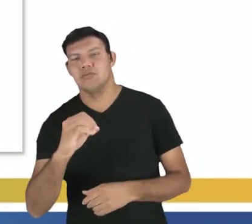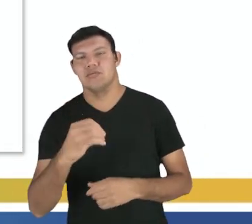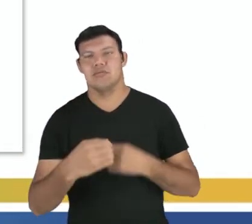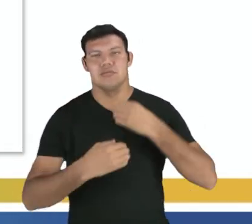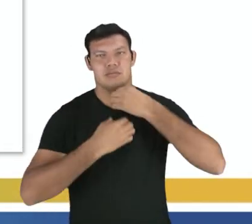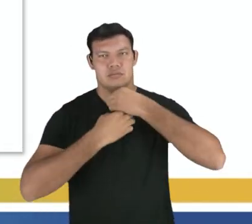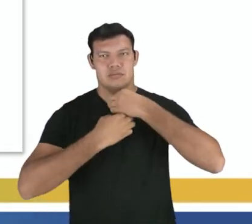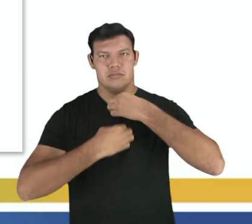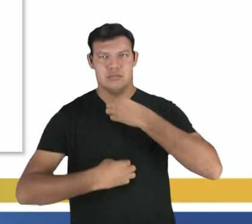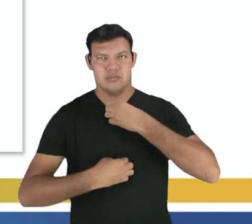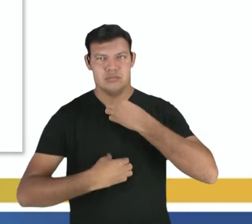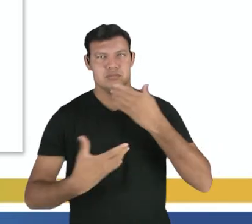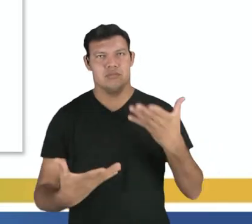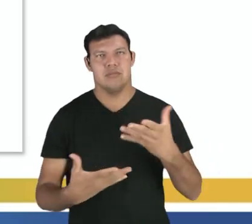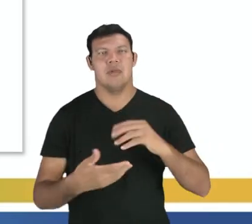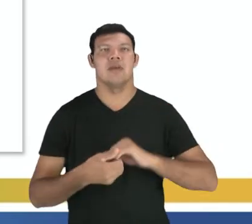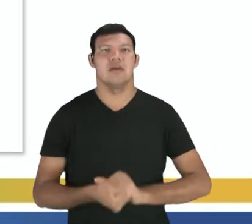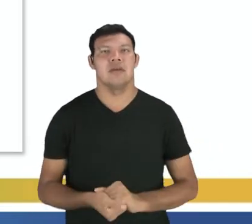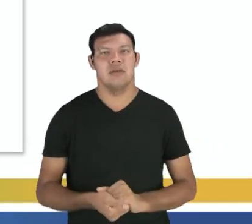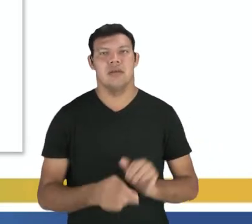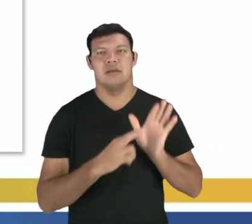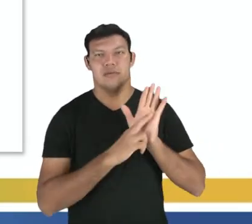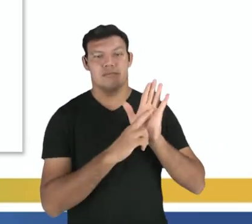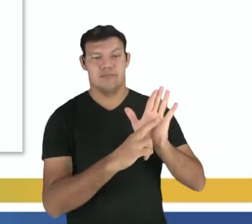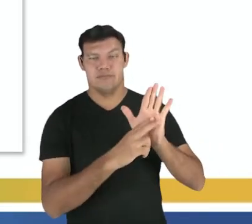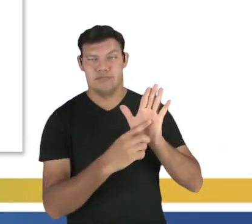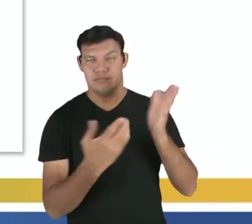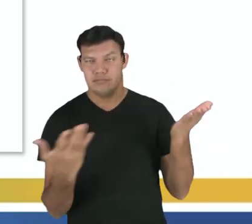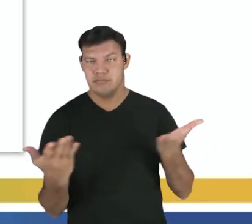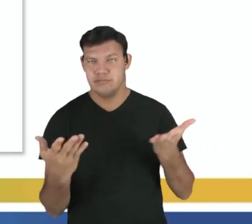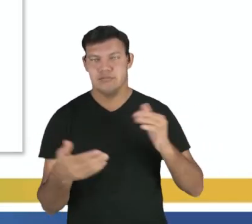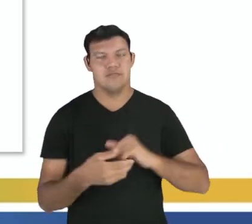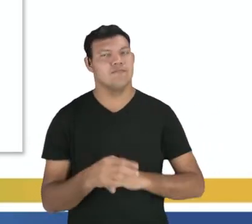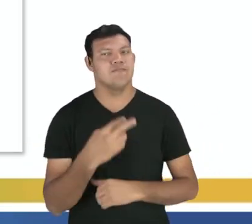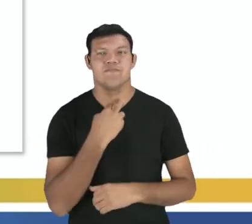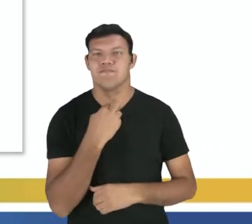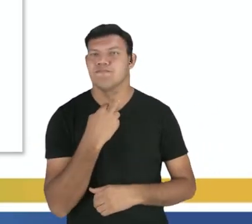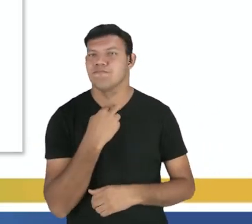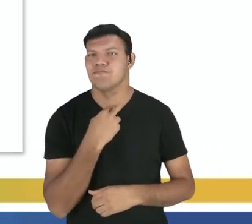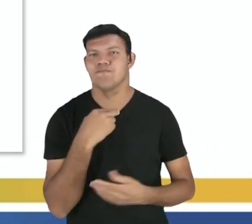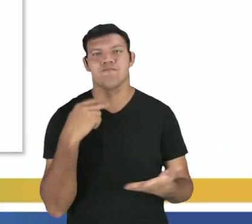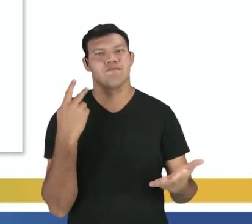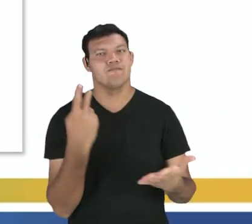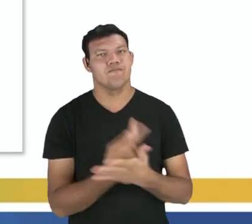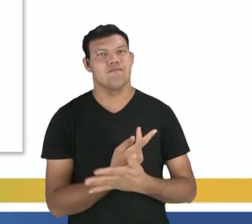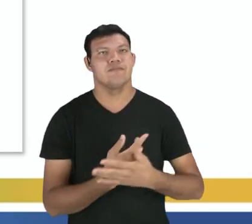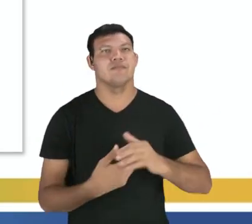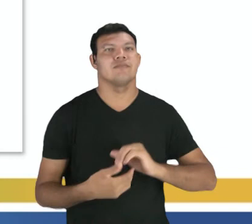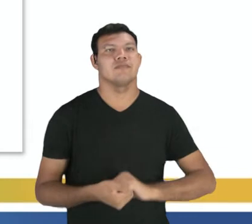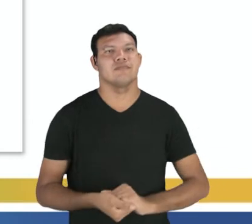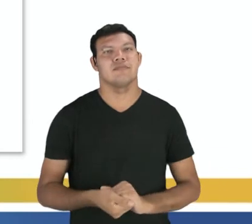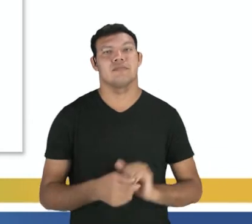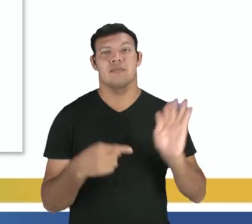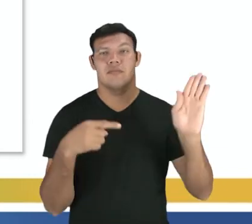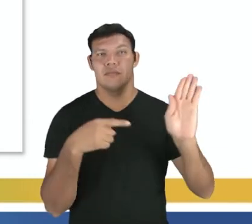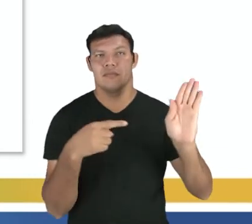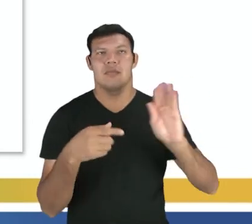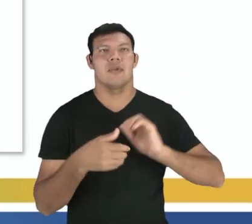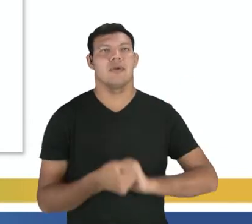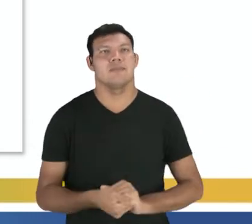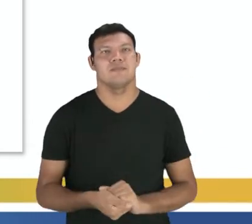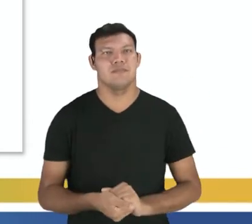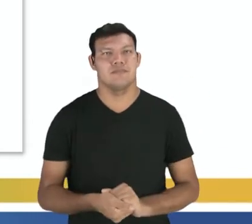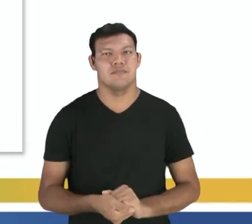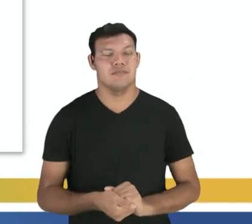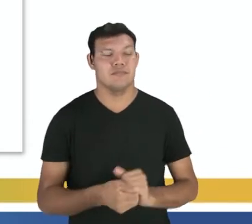o artigo como representado aí para vocês, tá? Não pode aparecer assim. Letra B. Aqui